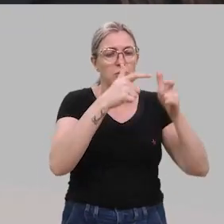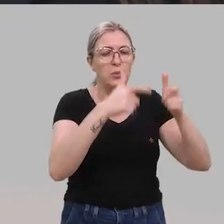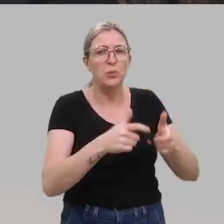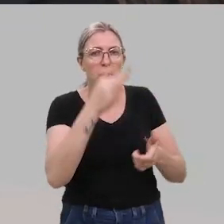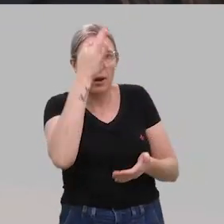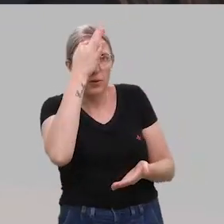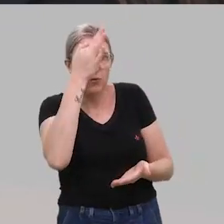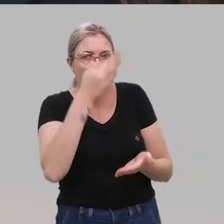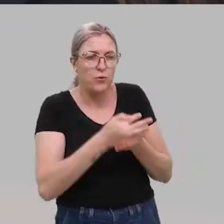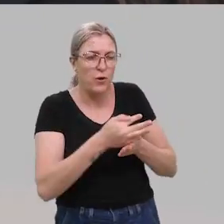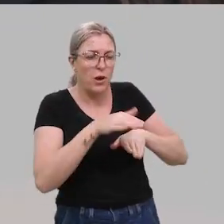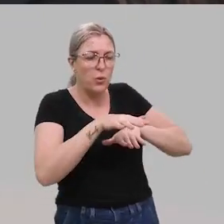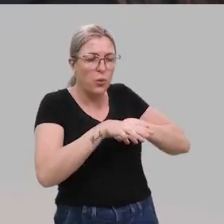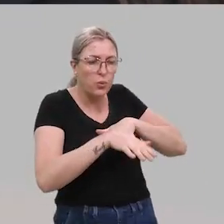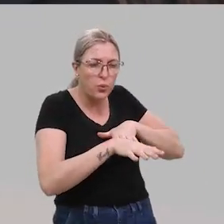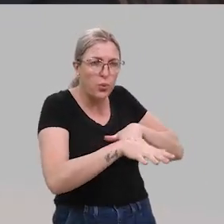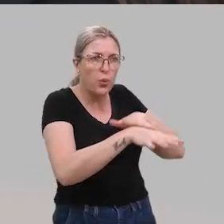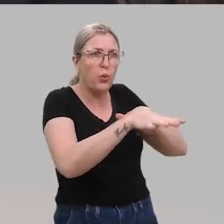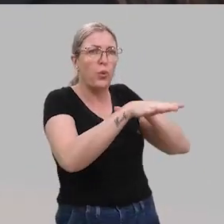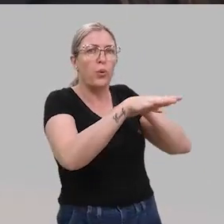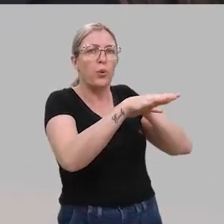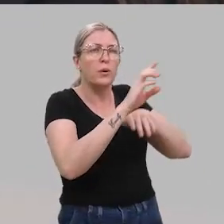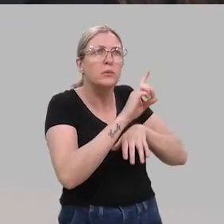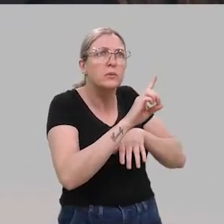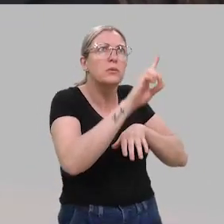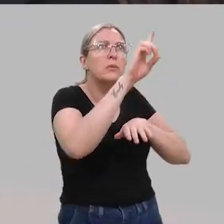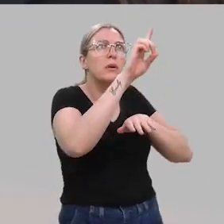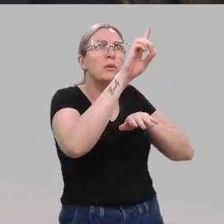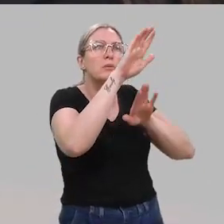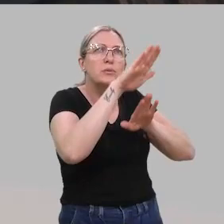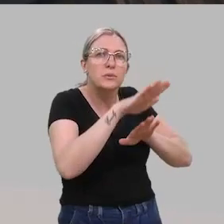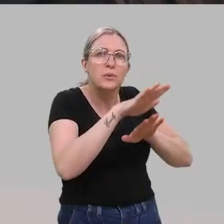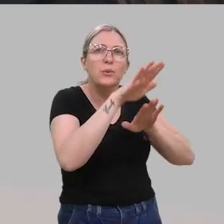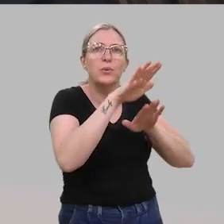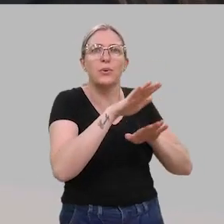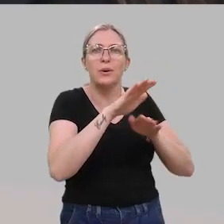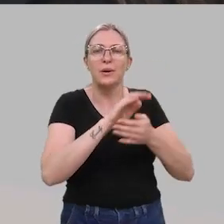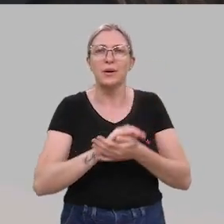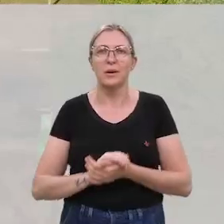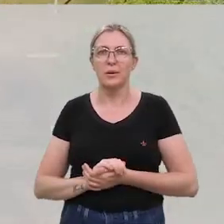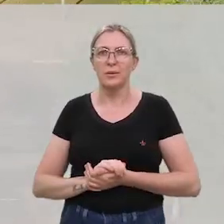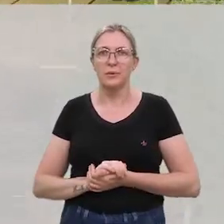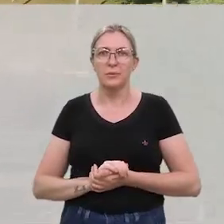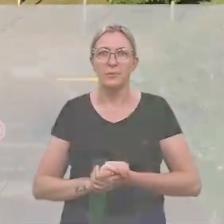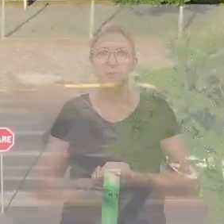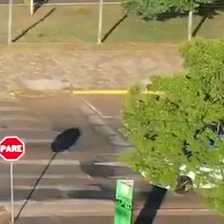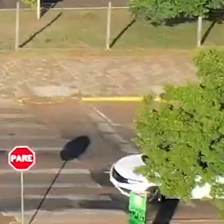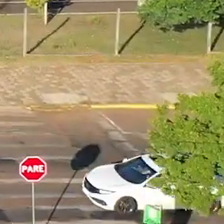a identidade maior, um lugar de fé, de peregrinação.